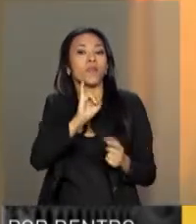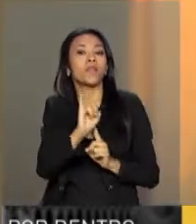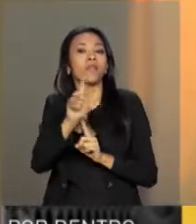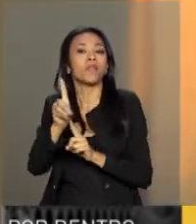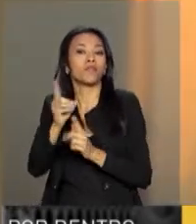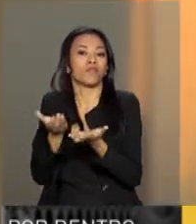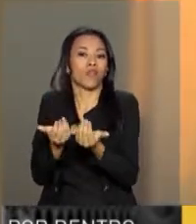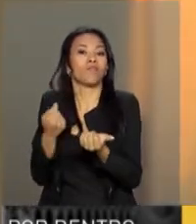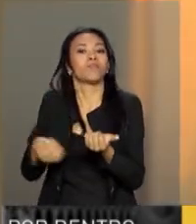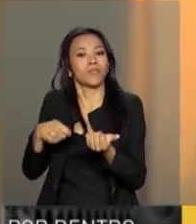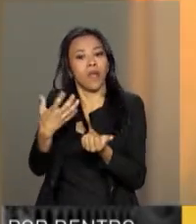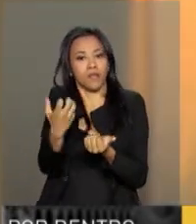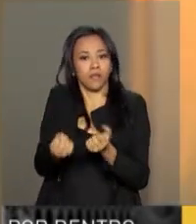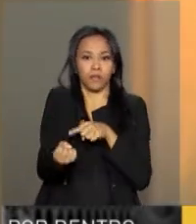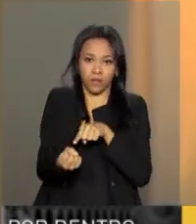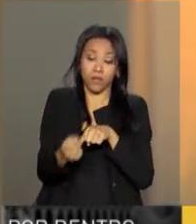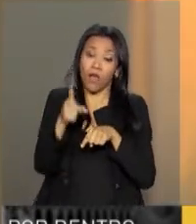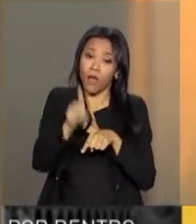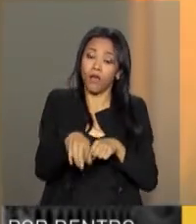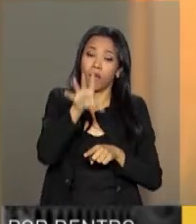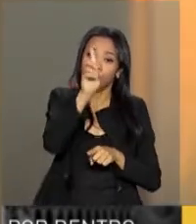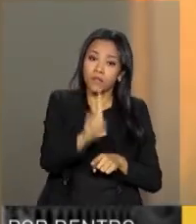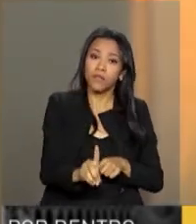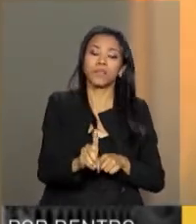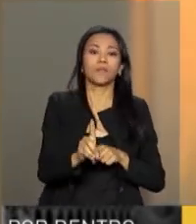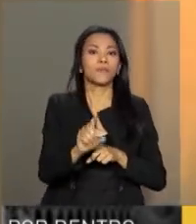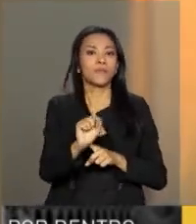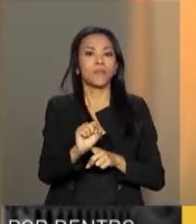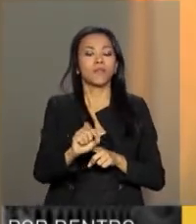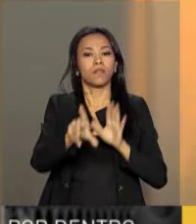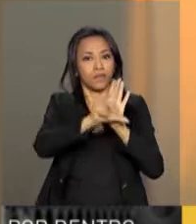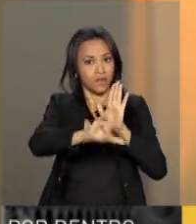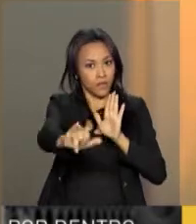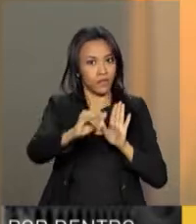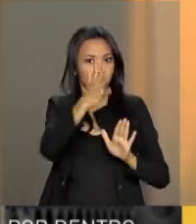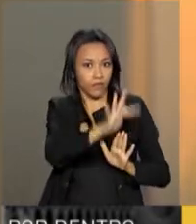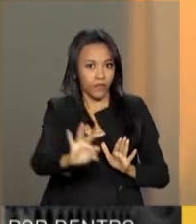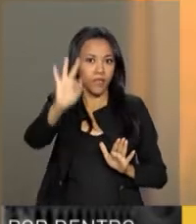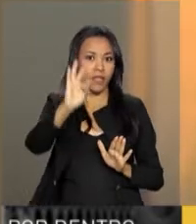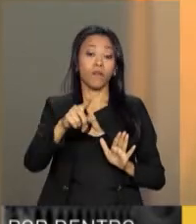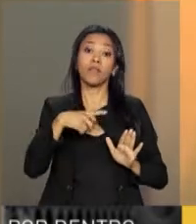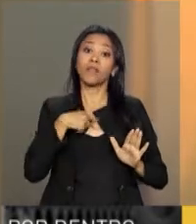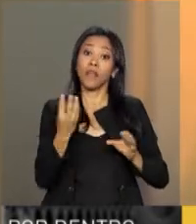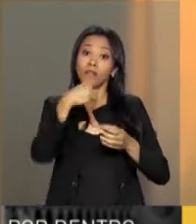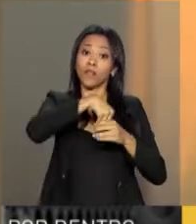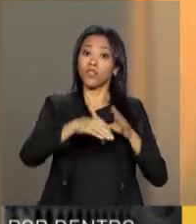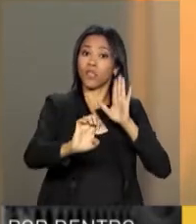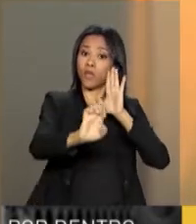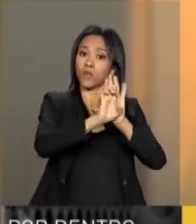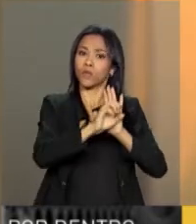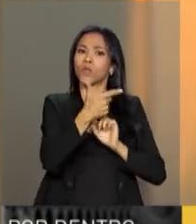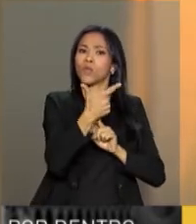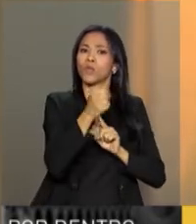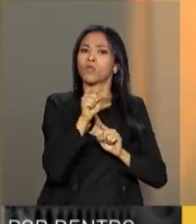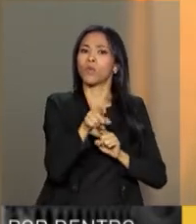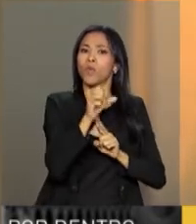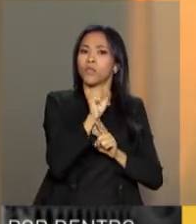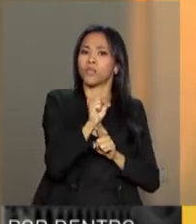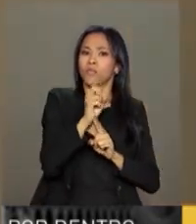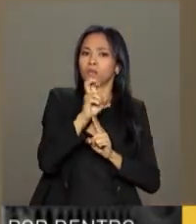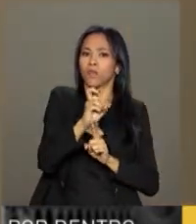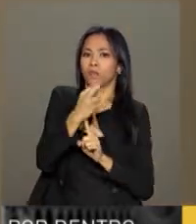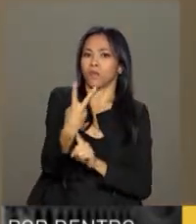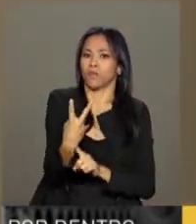jovem nós estamos falando de um direito que decorre de uma lei federal do estatuto da juventude que a 12.852